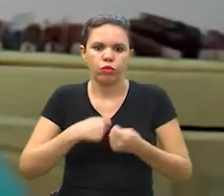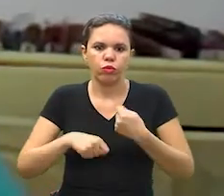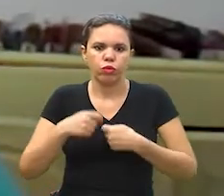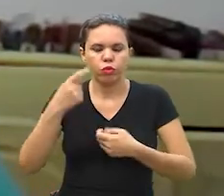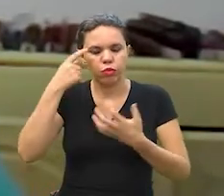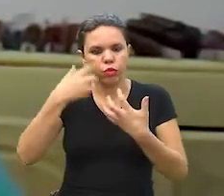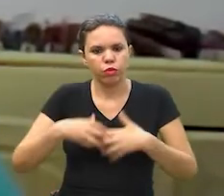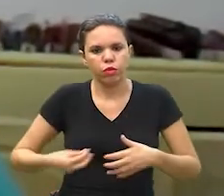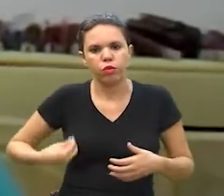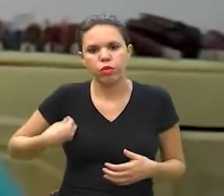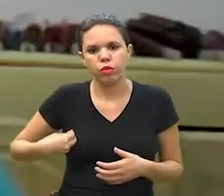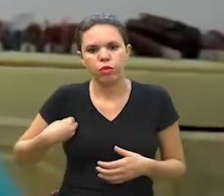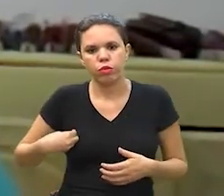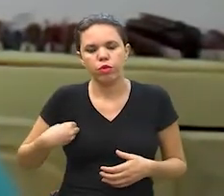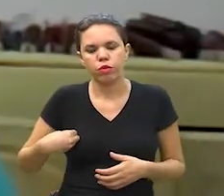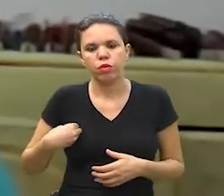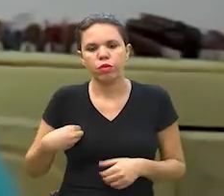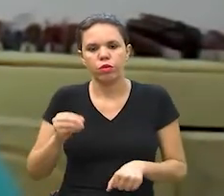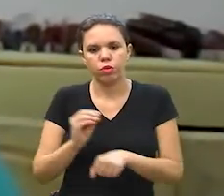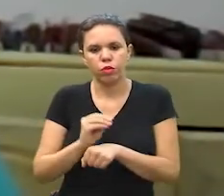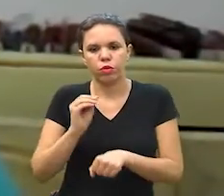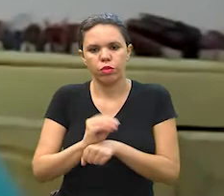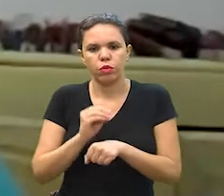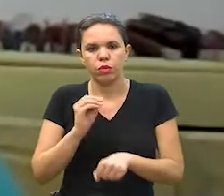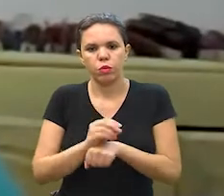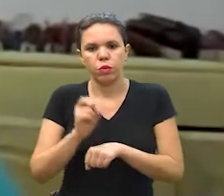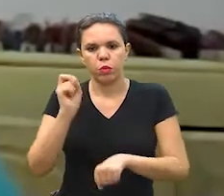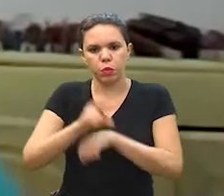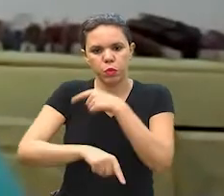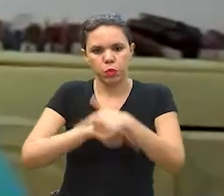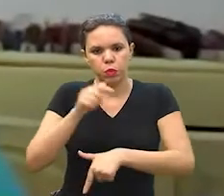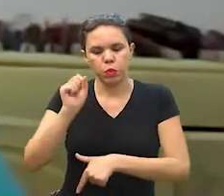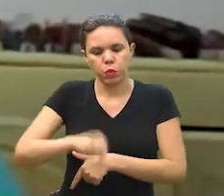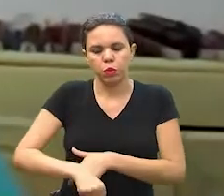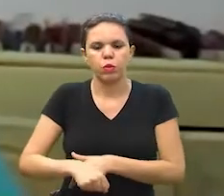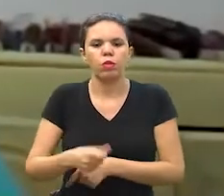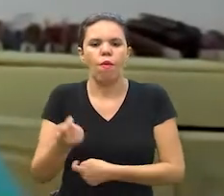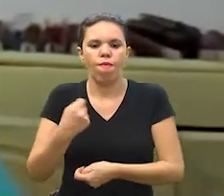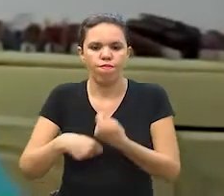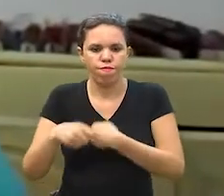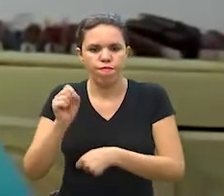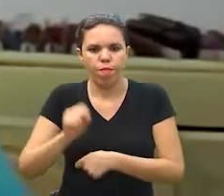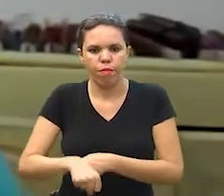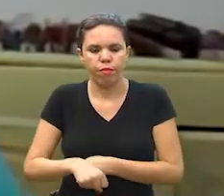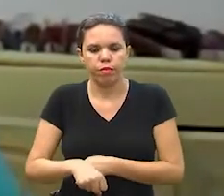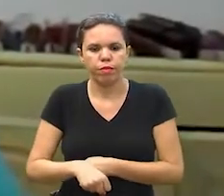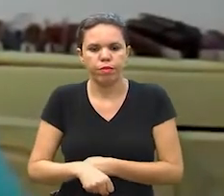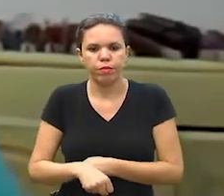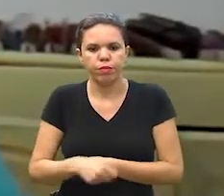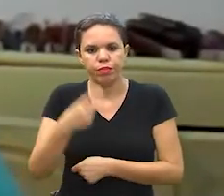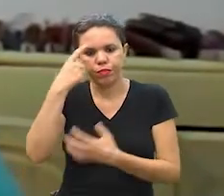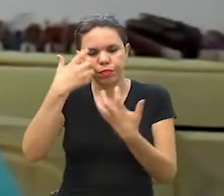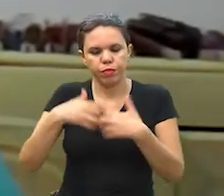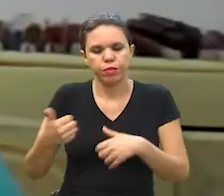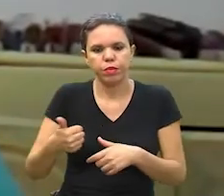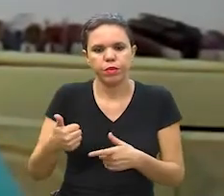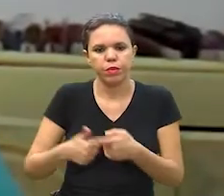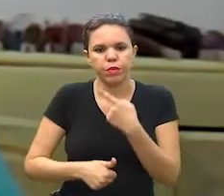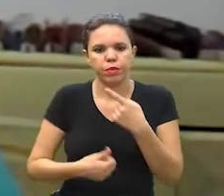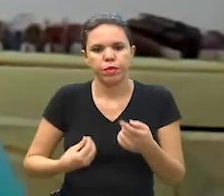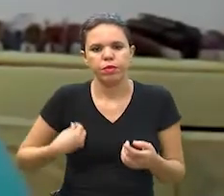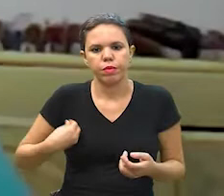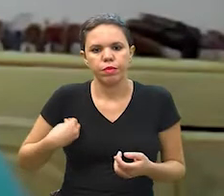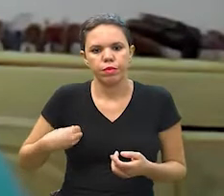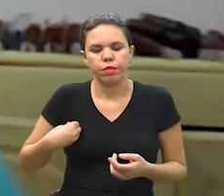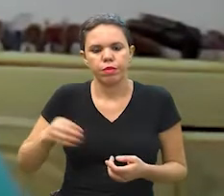pensar na vida, pensar na preservação dos empregos, sim, pensar na economia, sim, mas pensar primeiro na